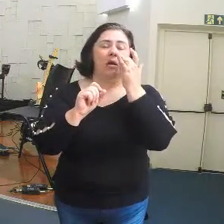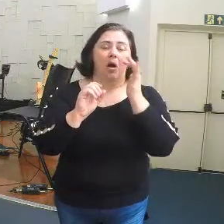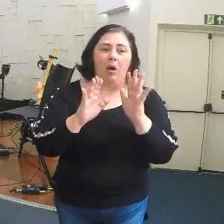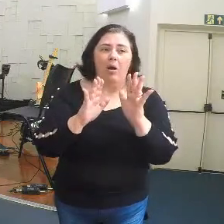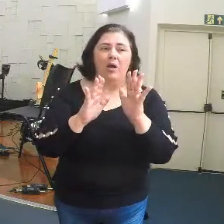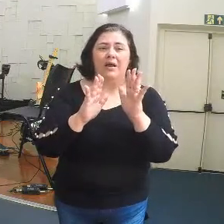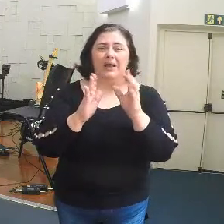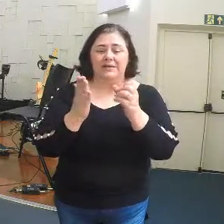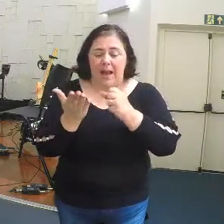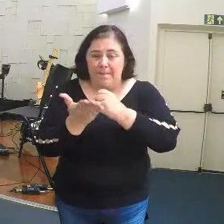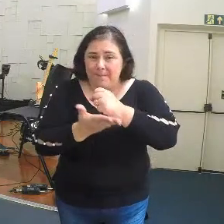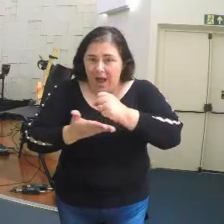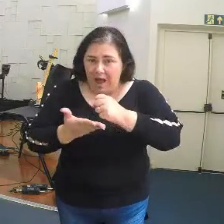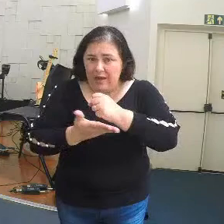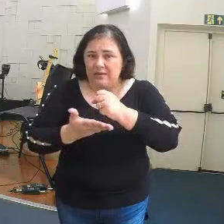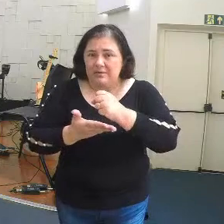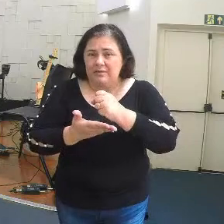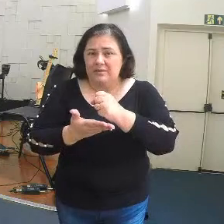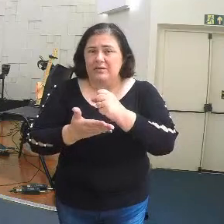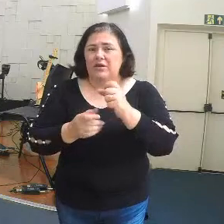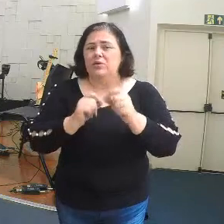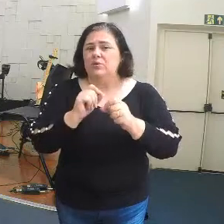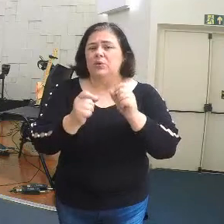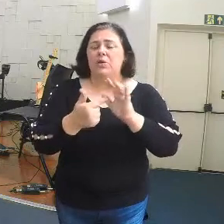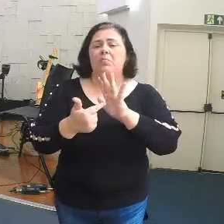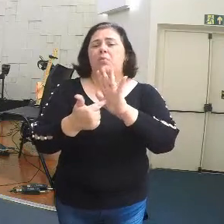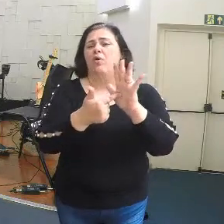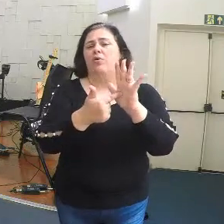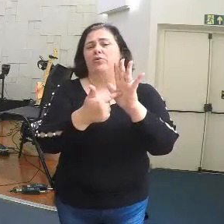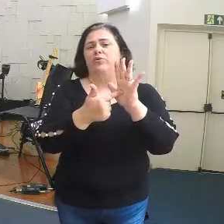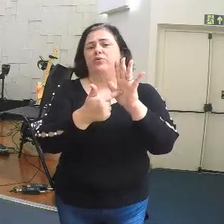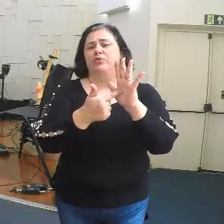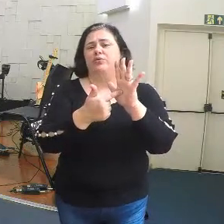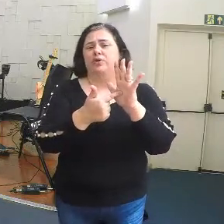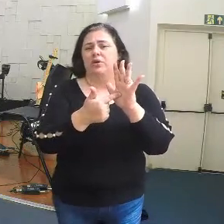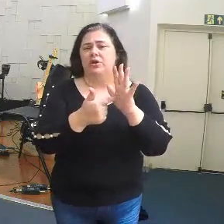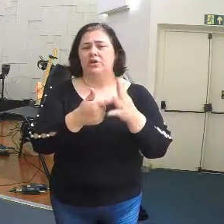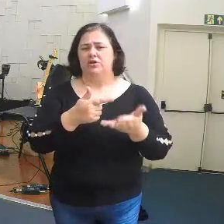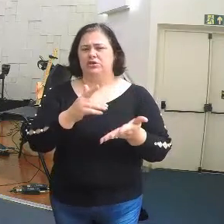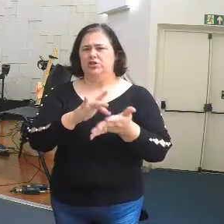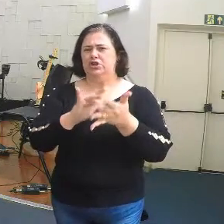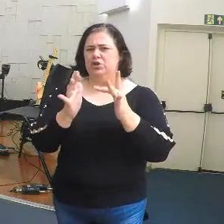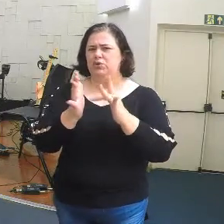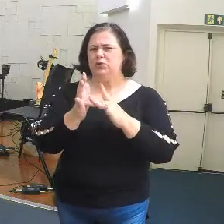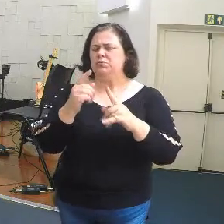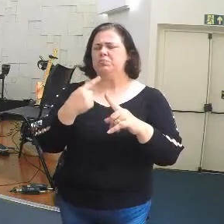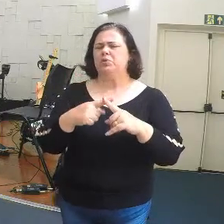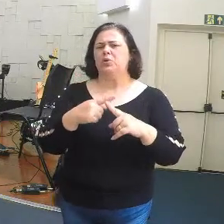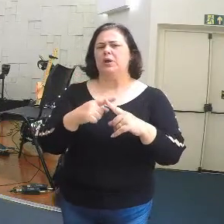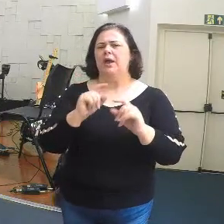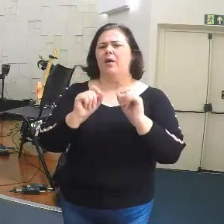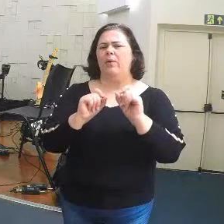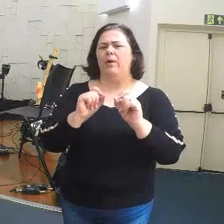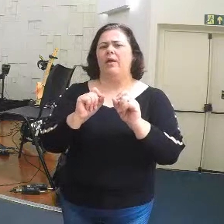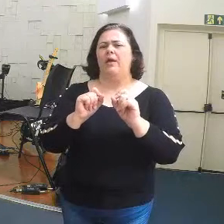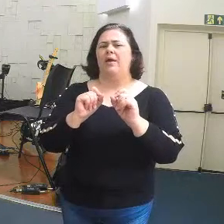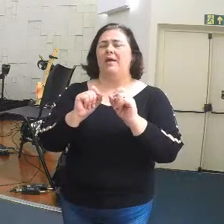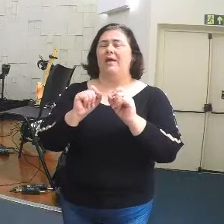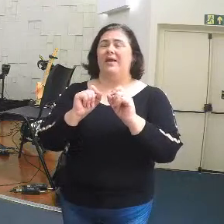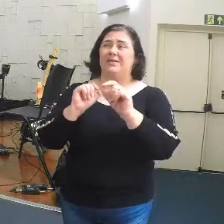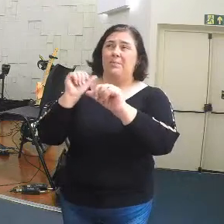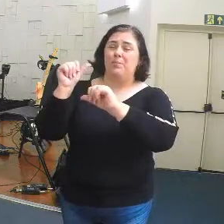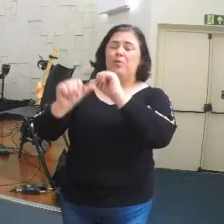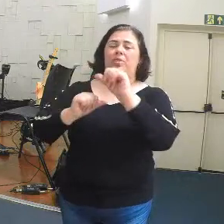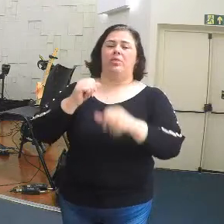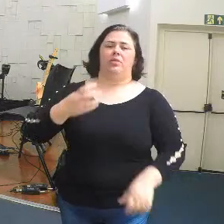principal da revelação de Deus e da nossa salvação, porque a encarnação está associada com a redenção em Cristo Jesus. Então João